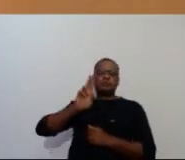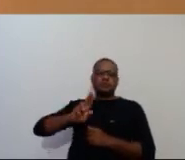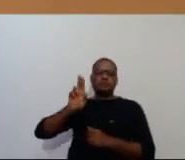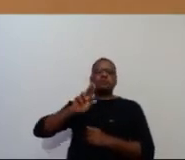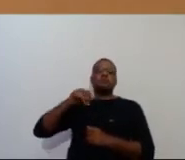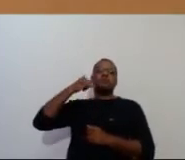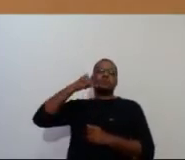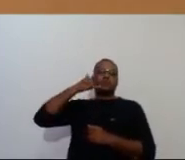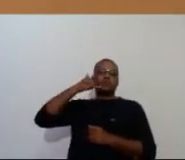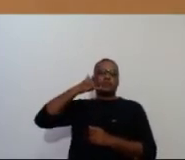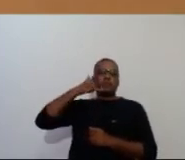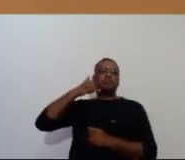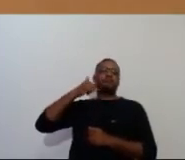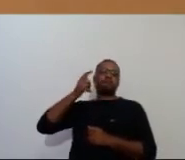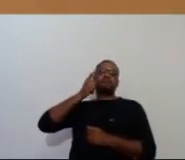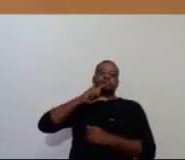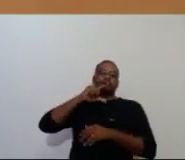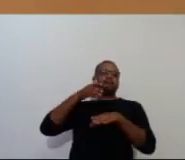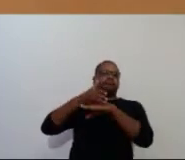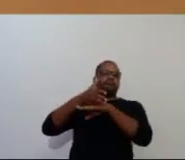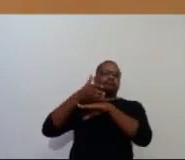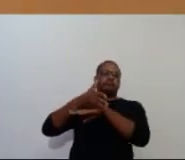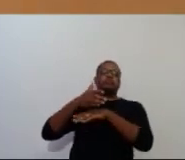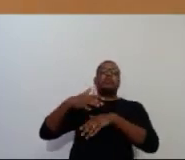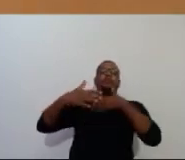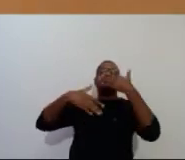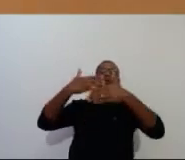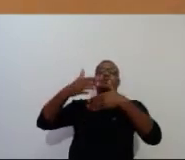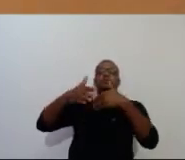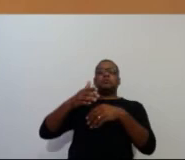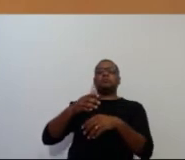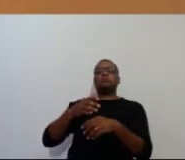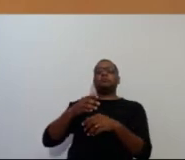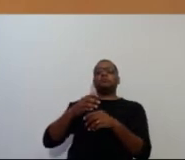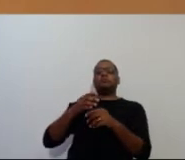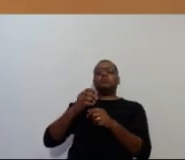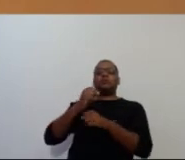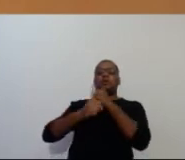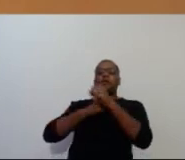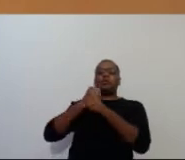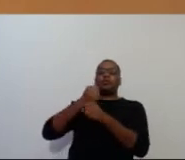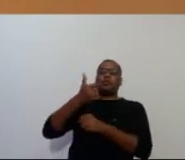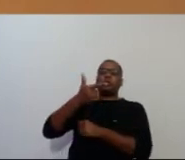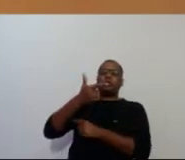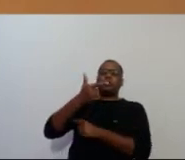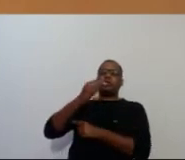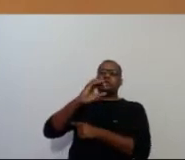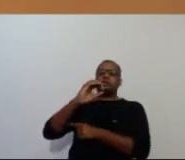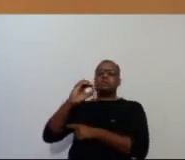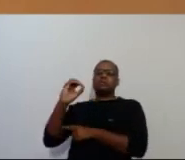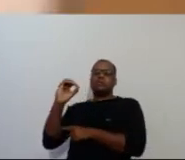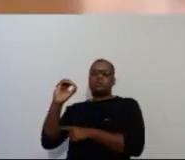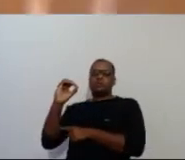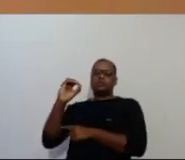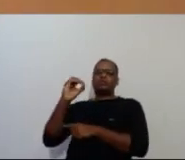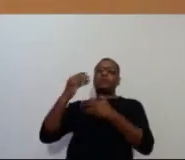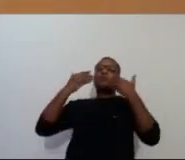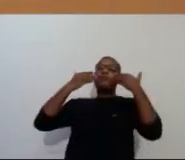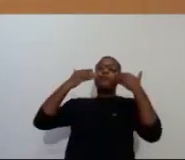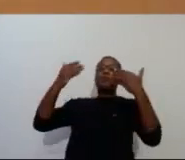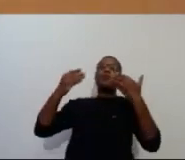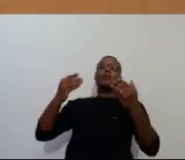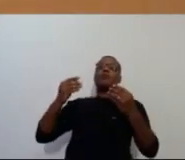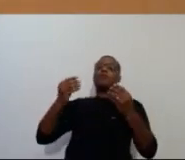2000, ficou evidente que fazer uma educação à distância como fazíamos antes, quer dizer, todos